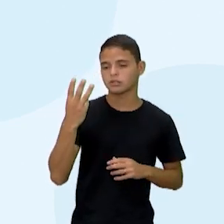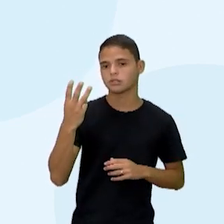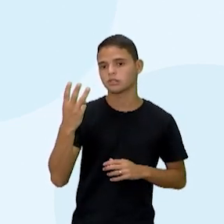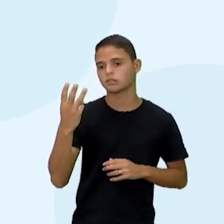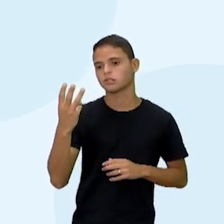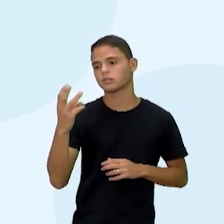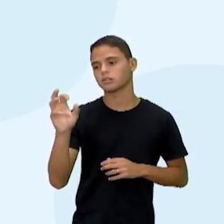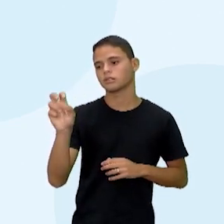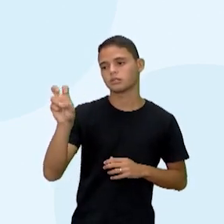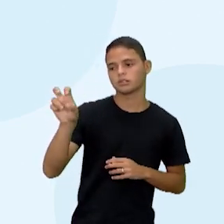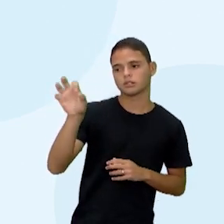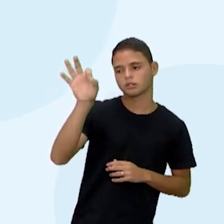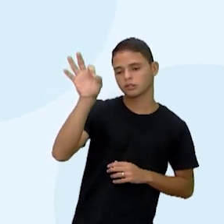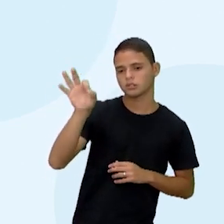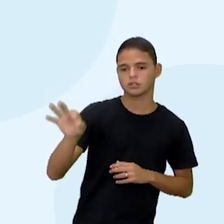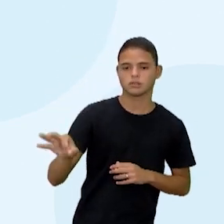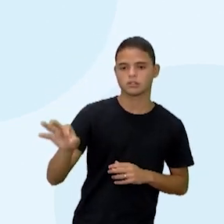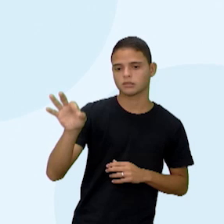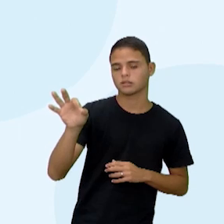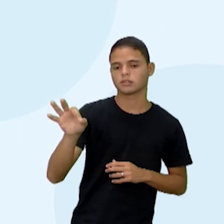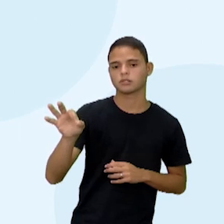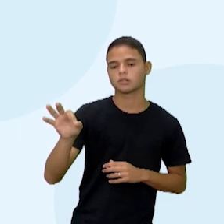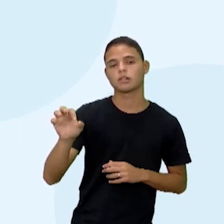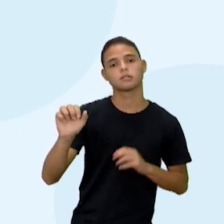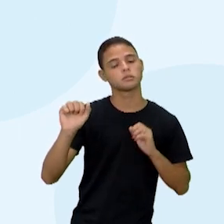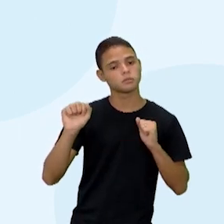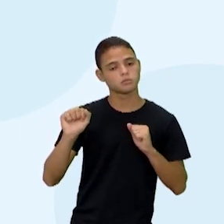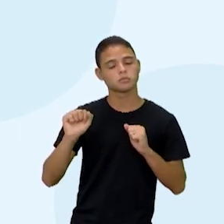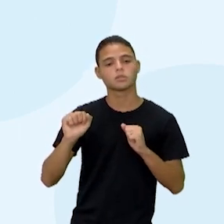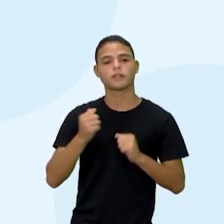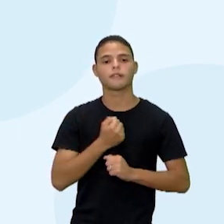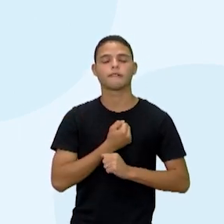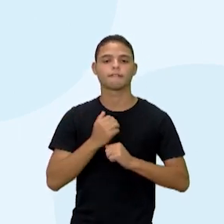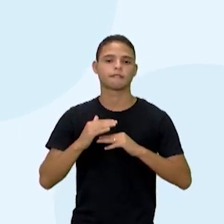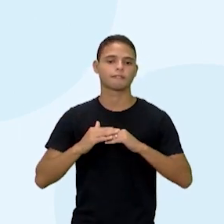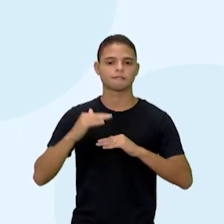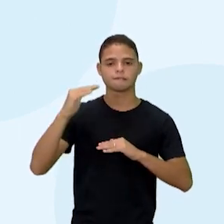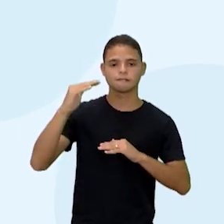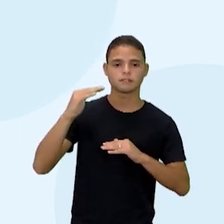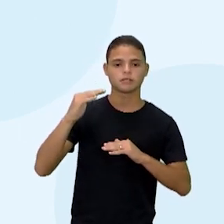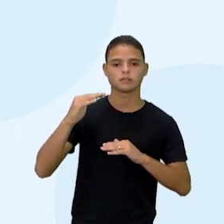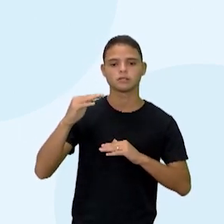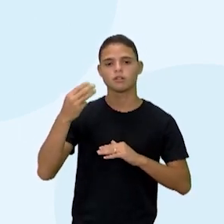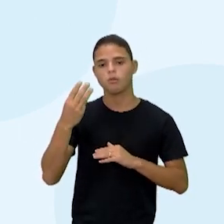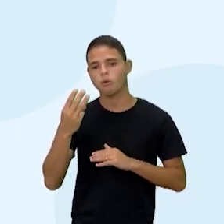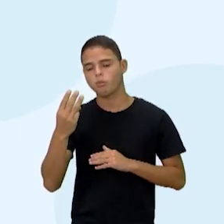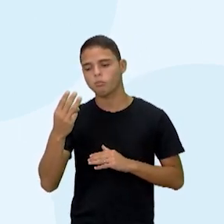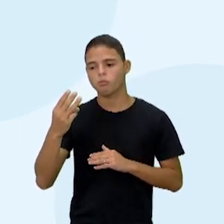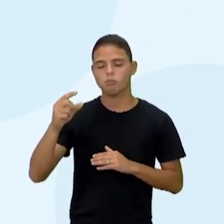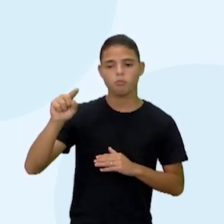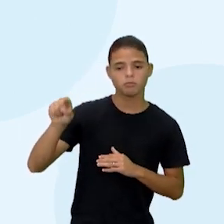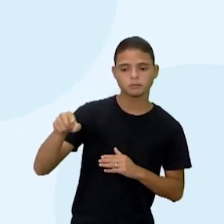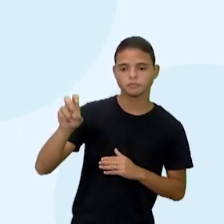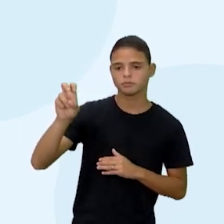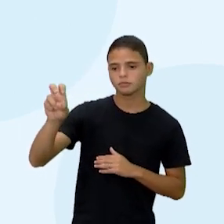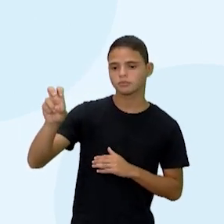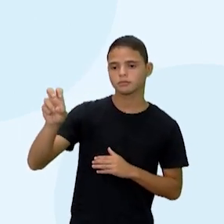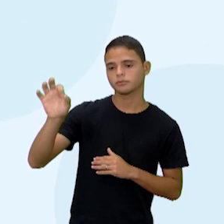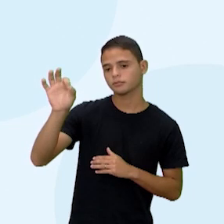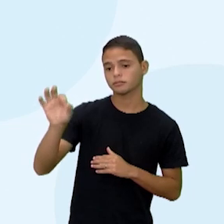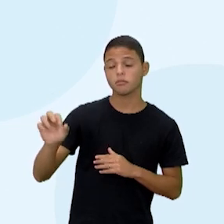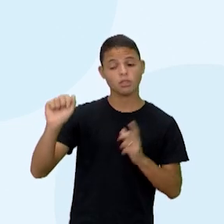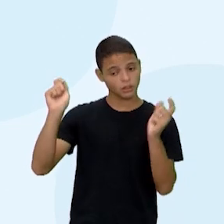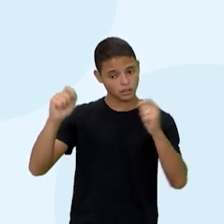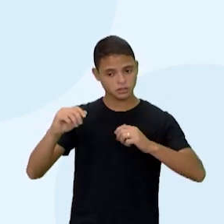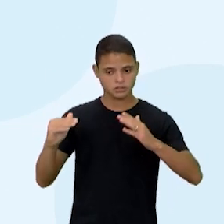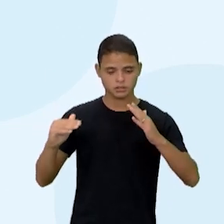de pessoas com altas habilidades, a gente pode ter um número maior, né? Então, no mínimo 3% a 5%, mas a gente pode chegar a